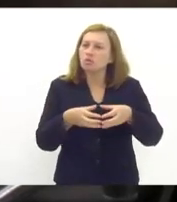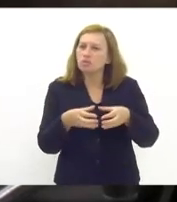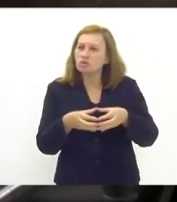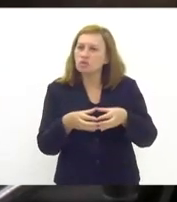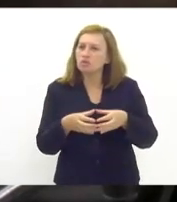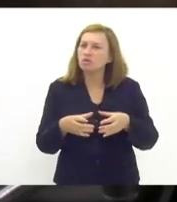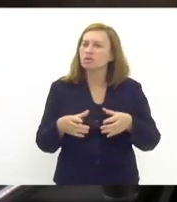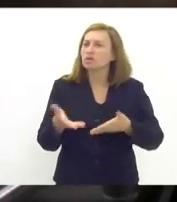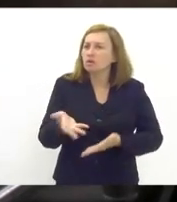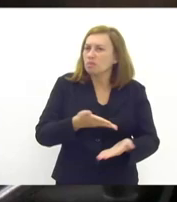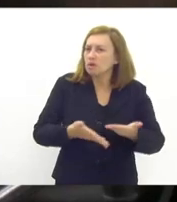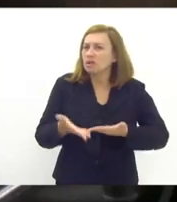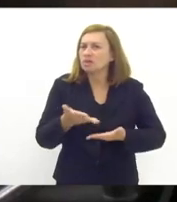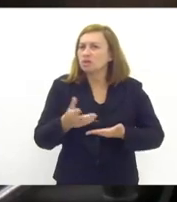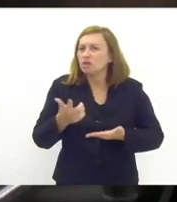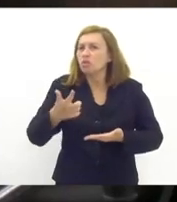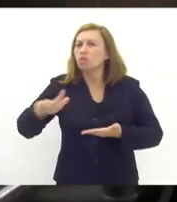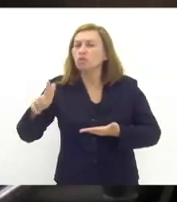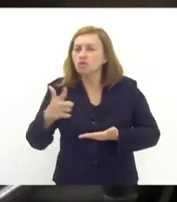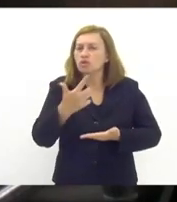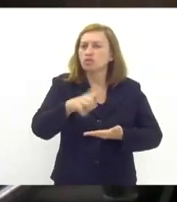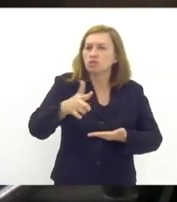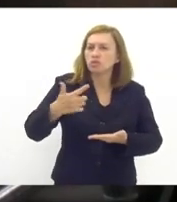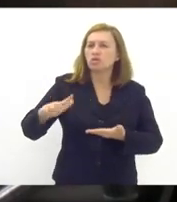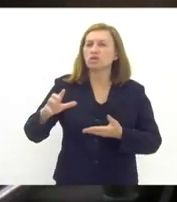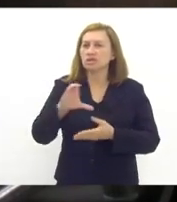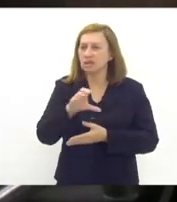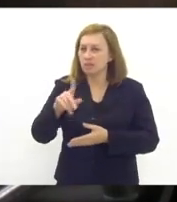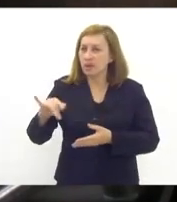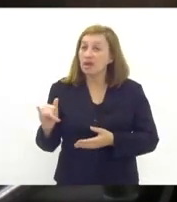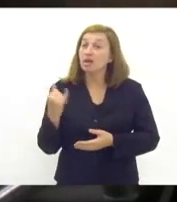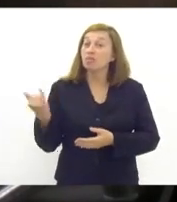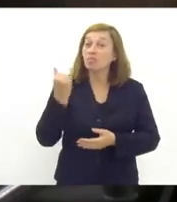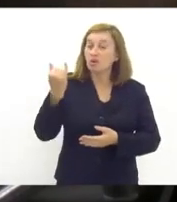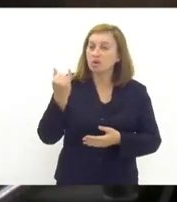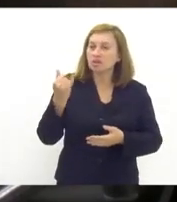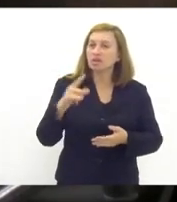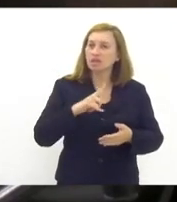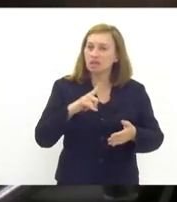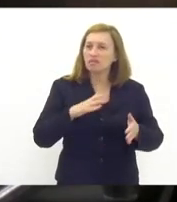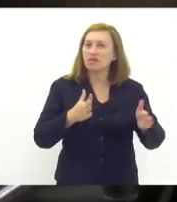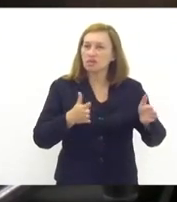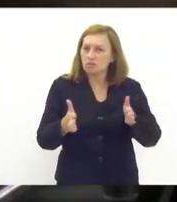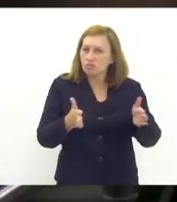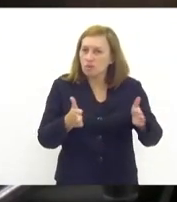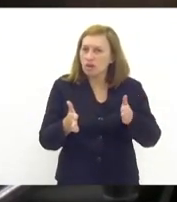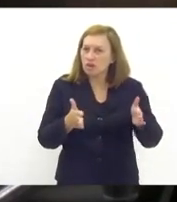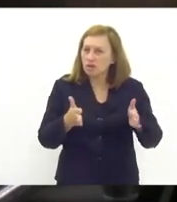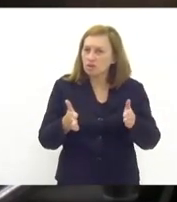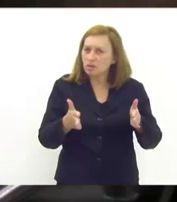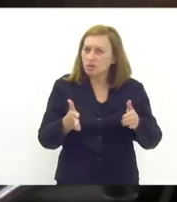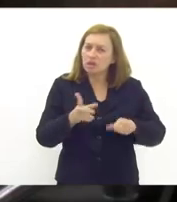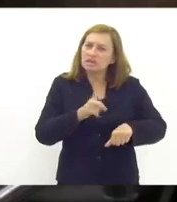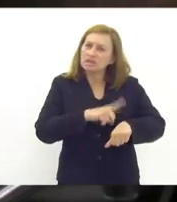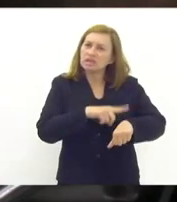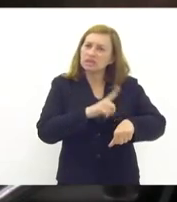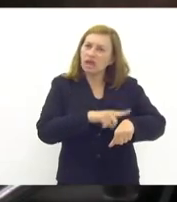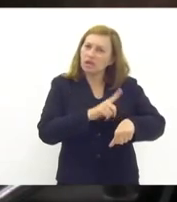até participação em outras CPIs, era importante que a gente já tivesse no horizonte o